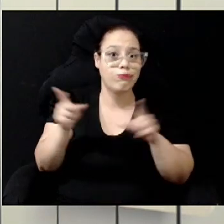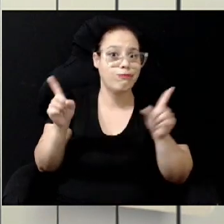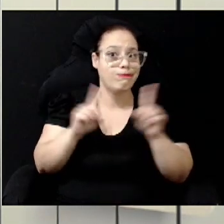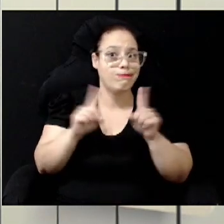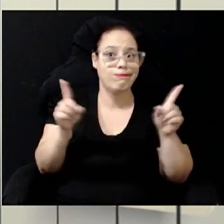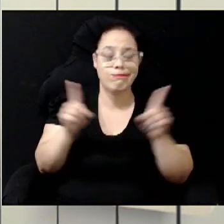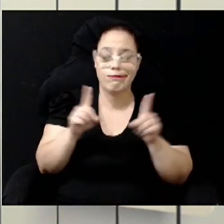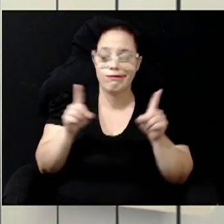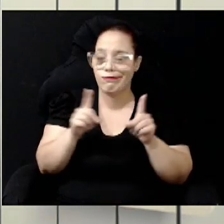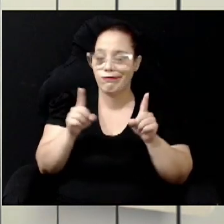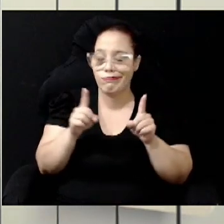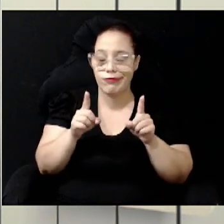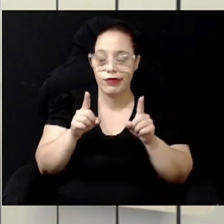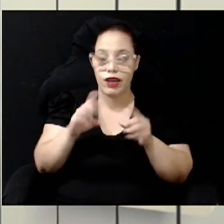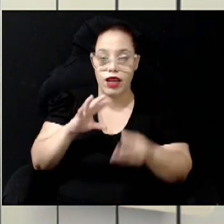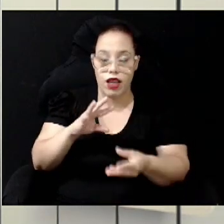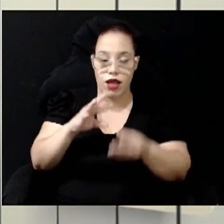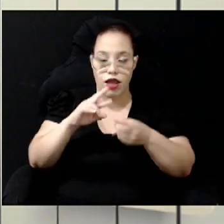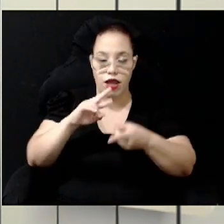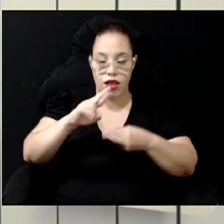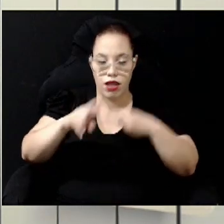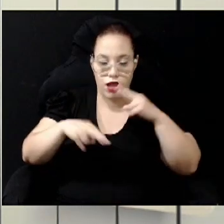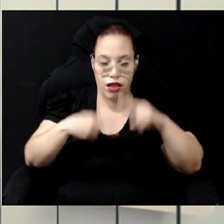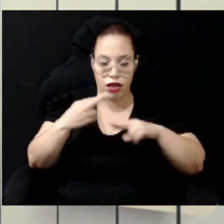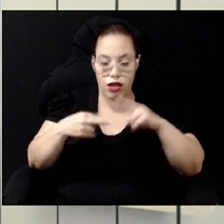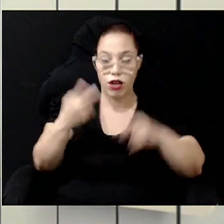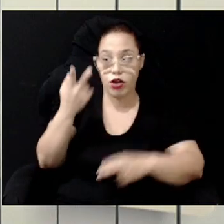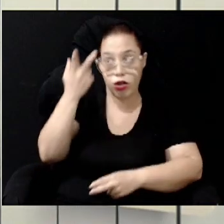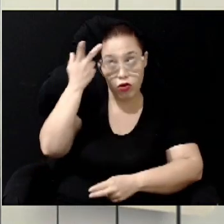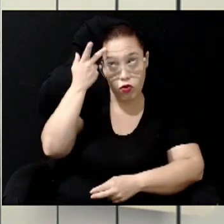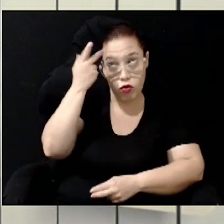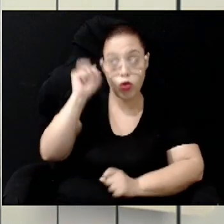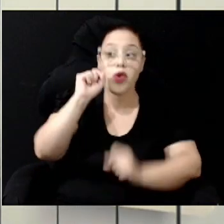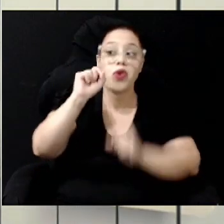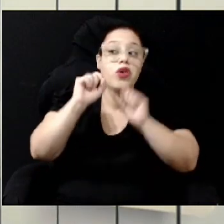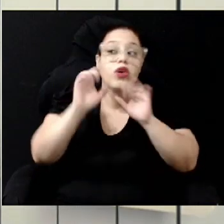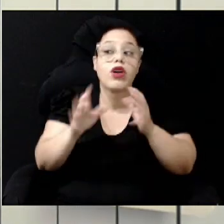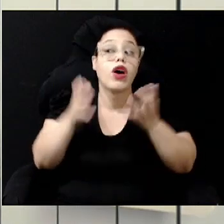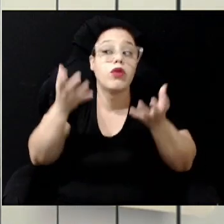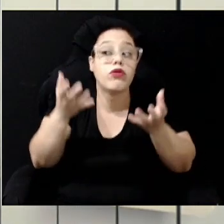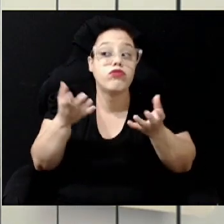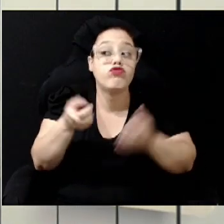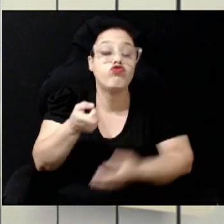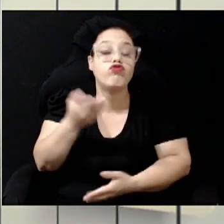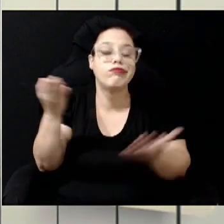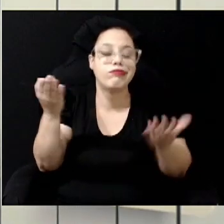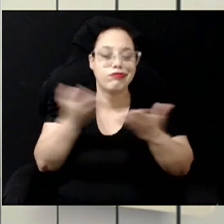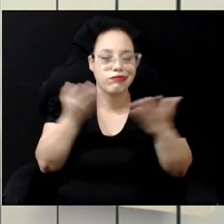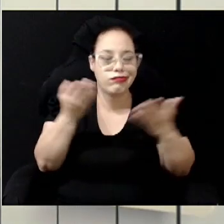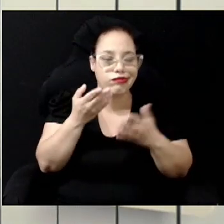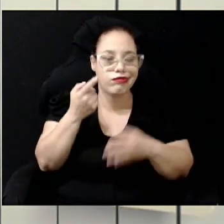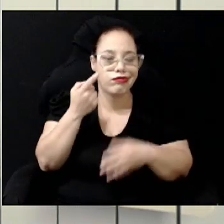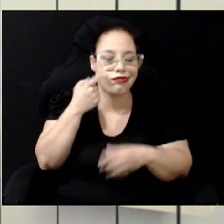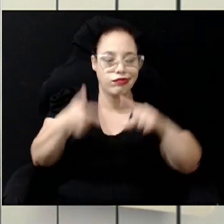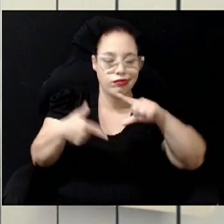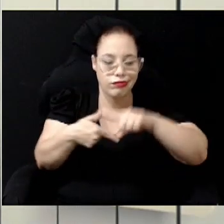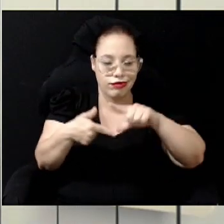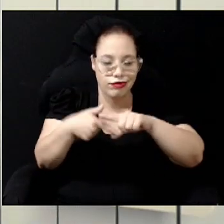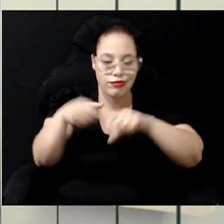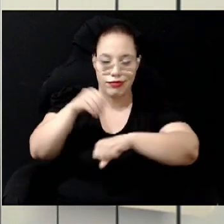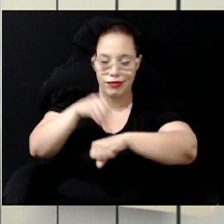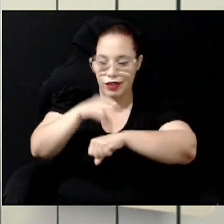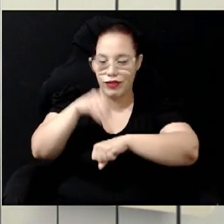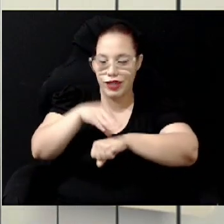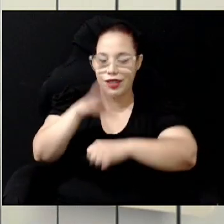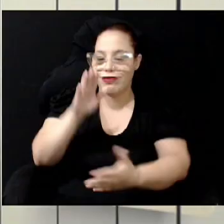a reciclagem convencional. Você sabe quais são eles? Confira a partir de agora no nosso quadro O Fica a Dica.